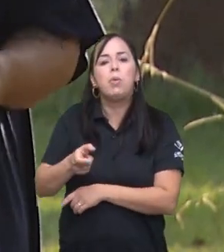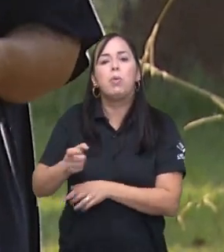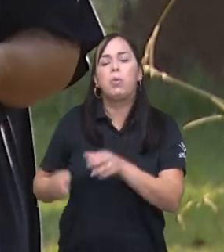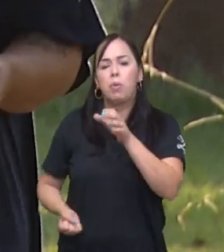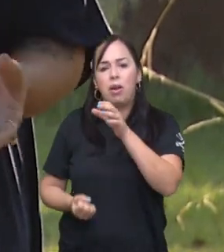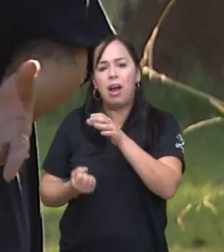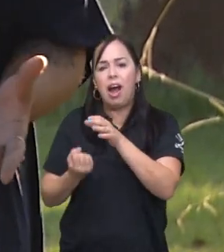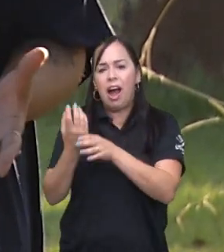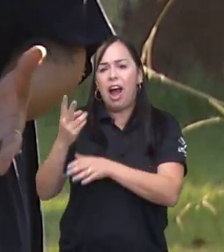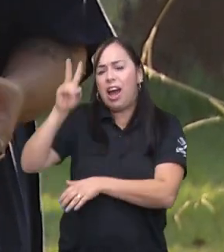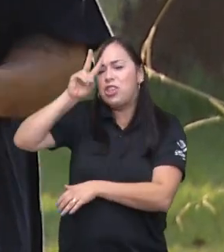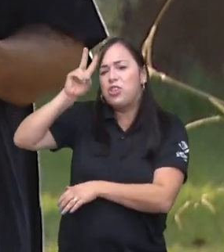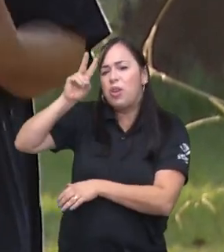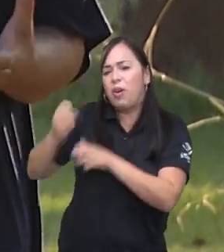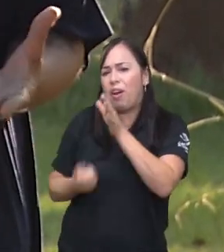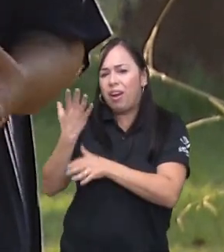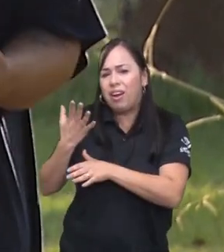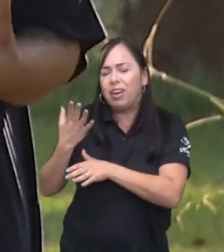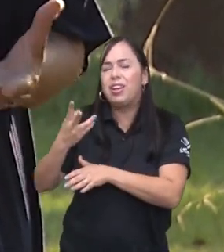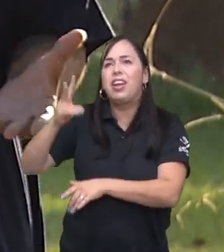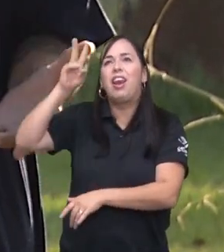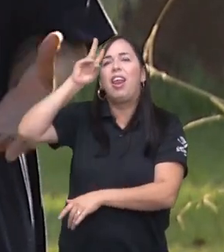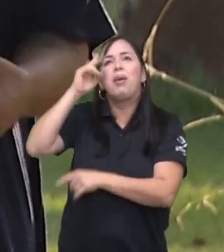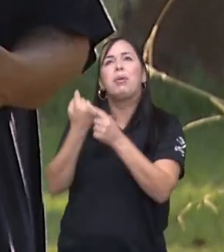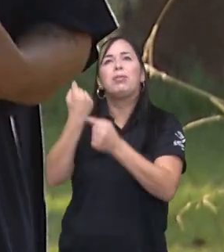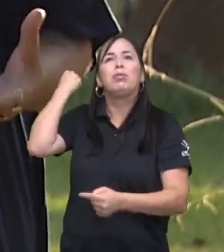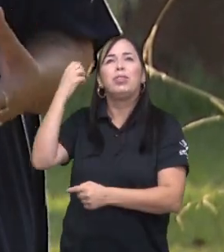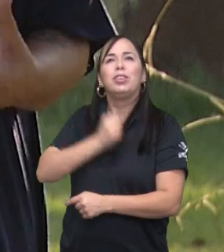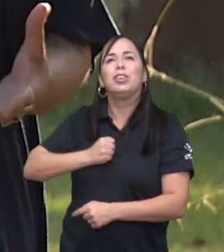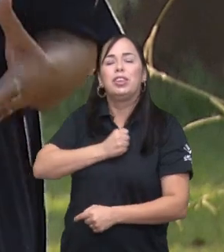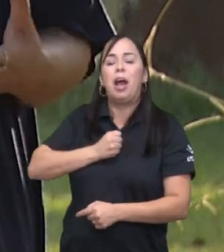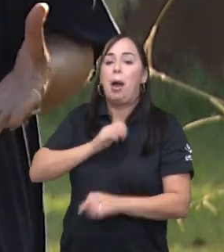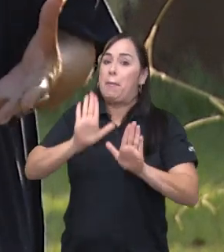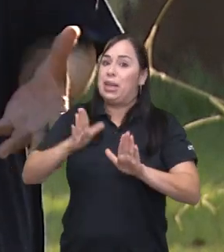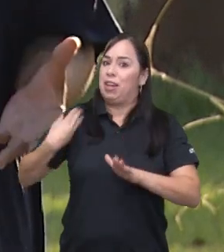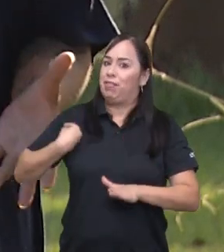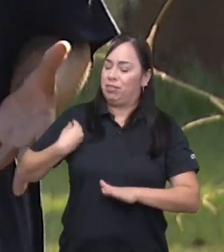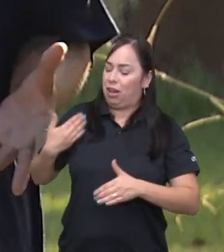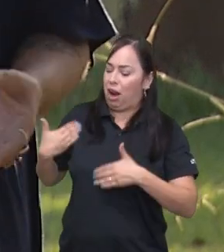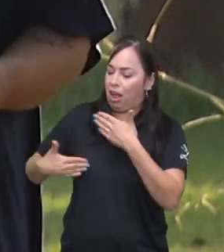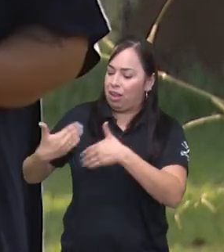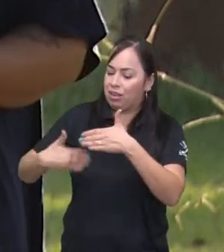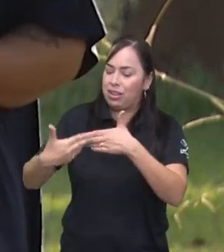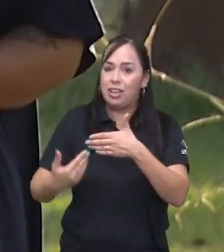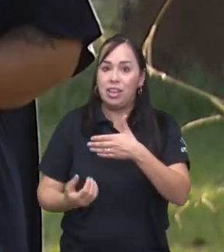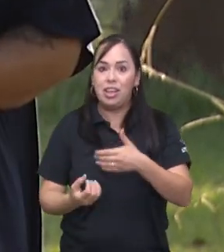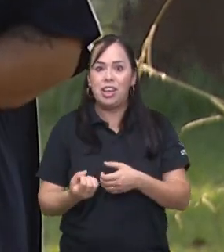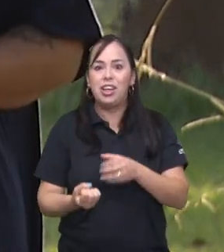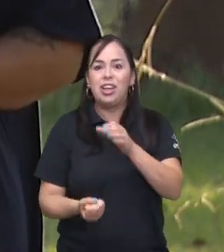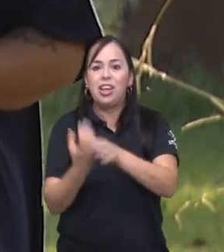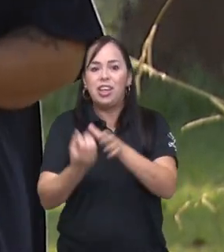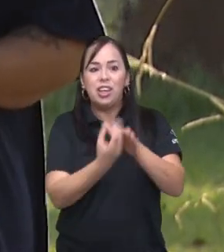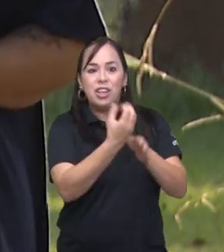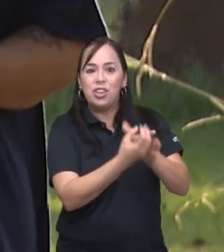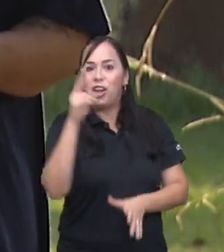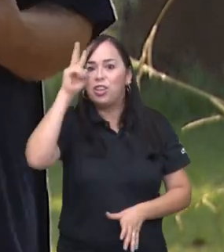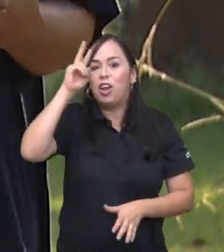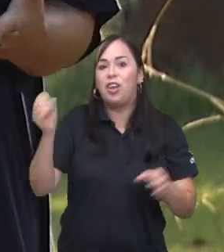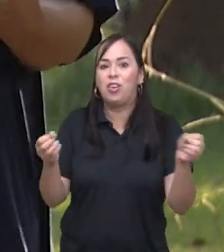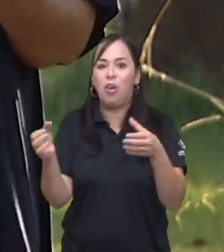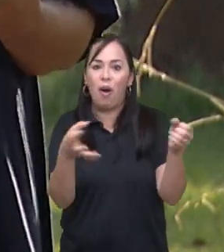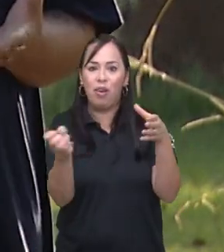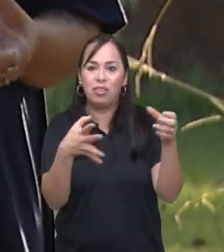das boas lembranças do passado. Mas a vida segue e novas histórias foram construídas. Ainda assim, as boas recordações